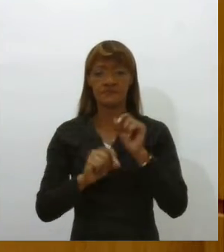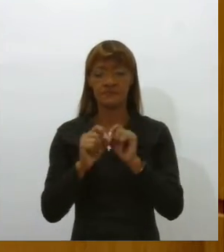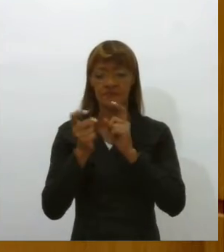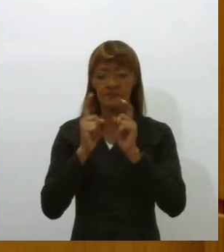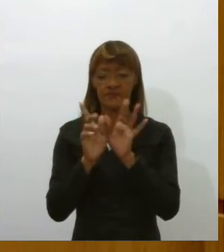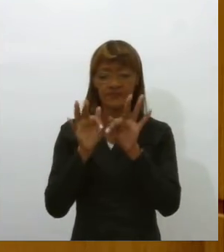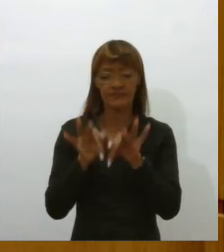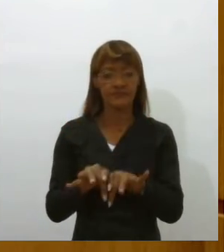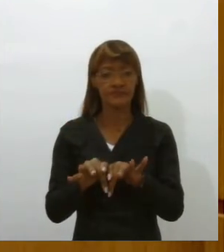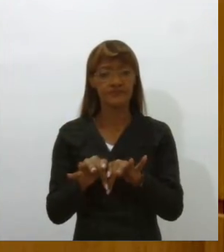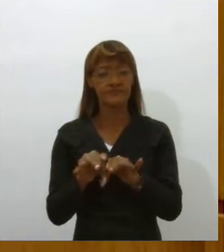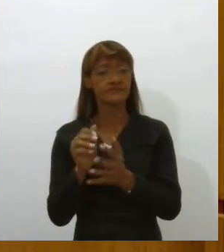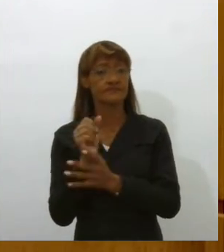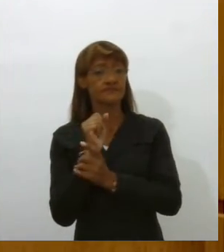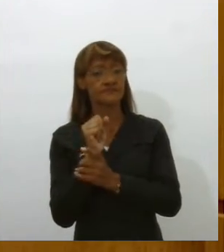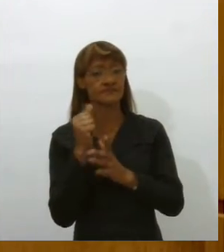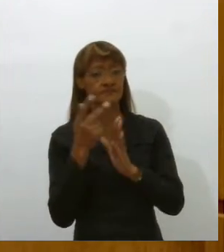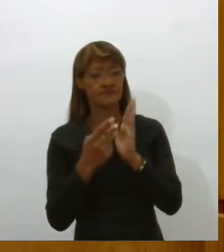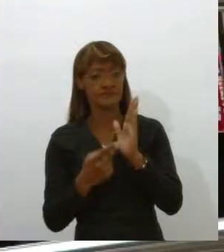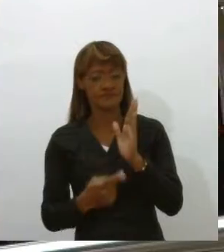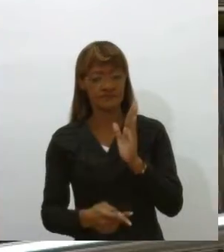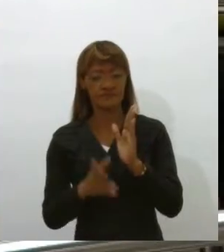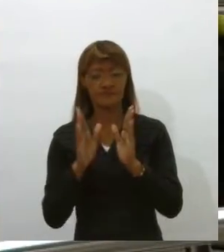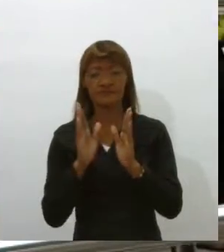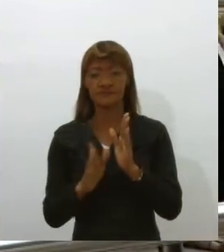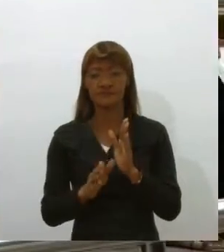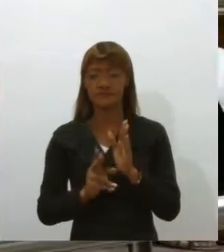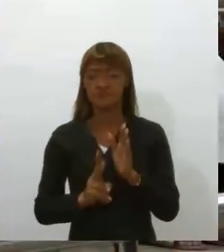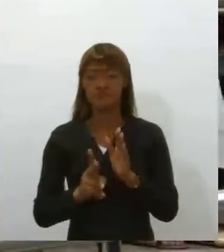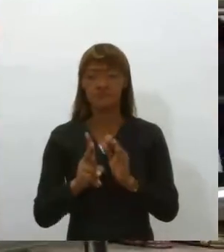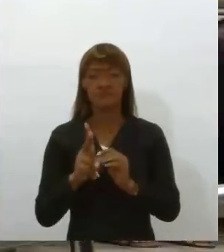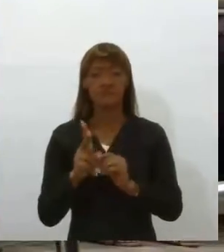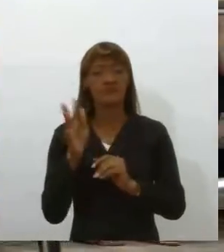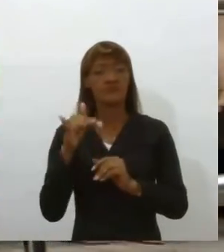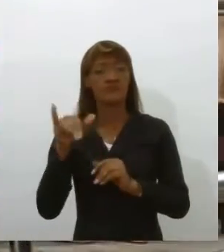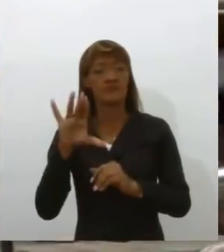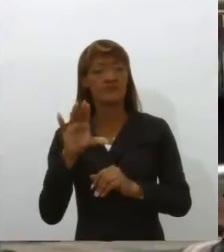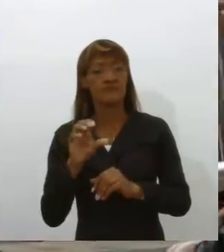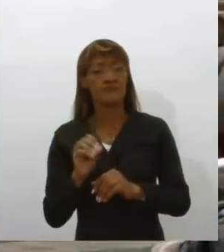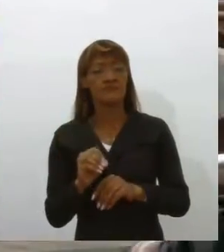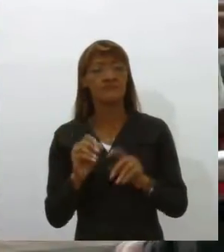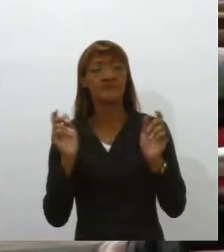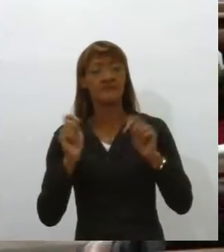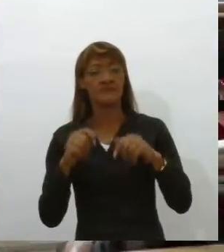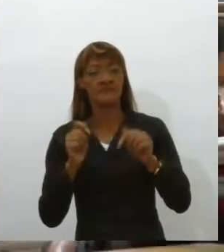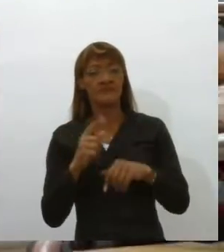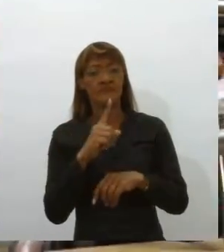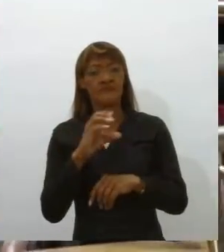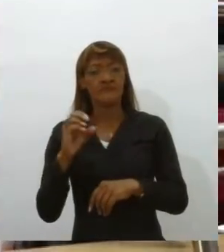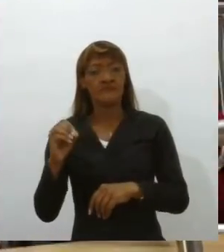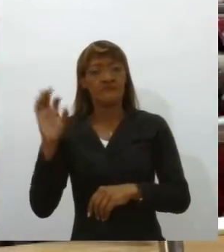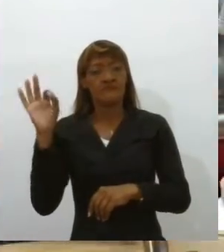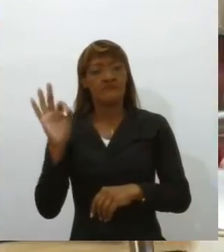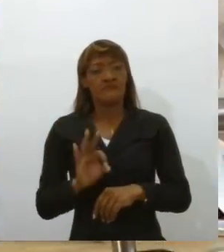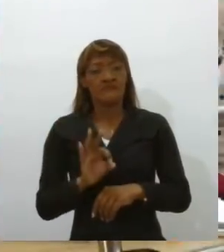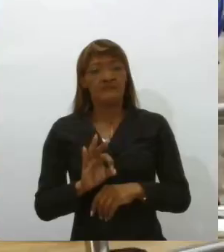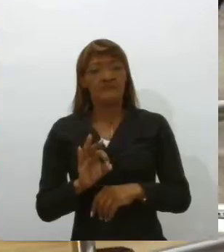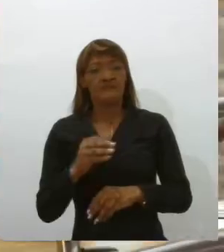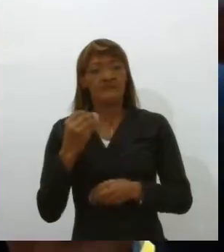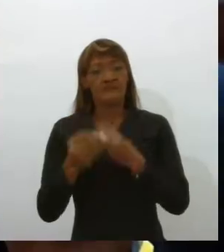garantindo que o projeto que cria a carreira única do fisco estadual contempla em 100% as reivindicações dos auditores